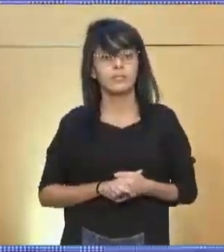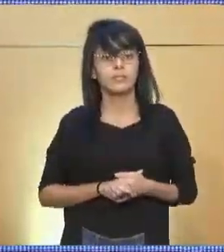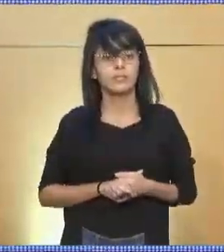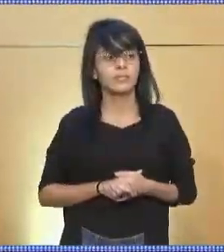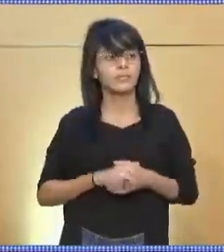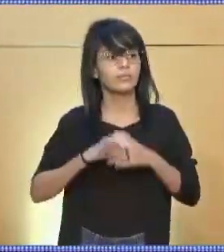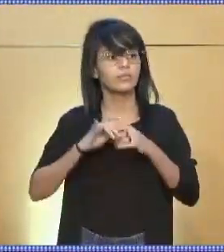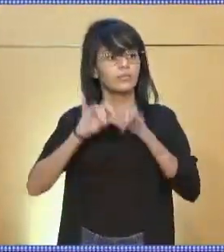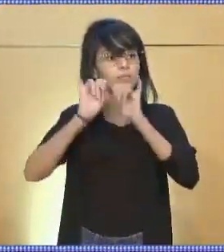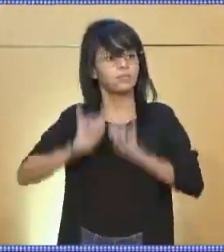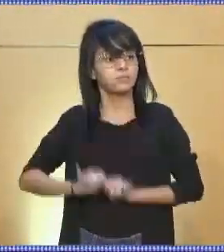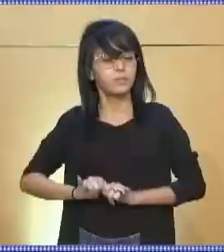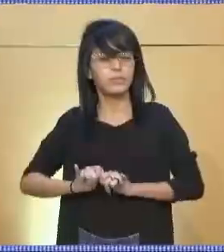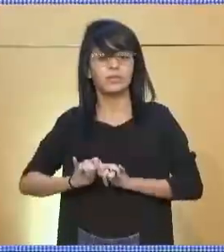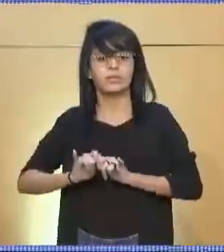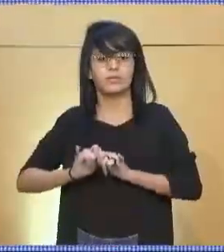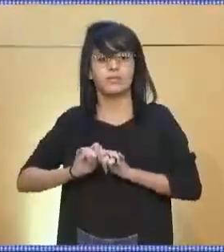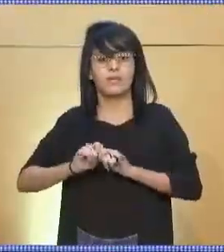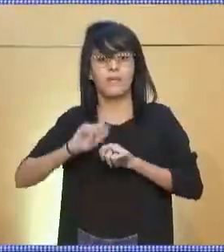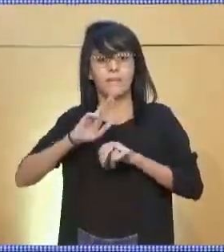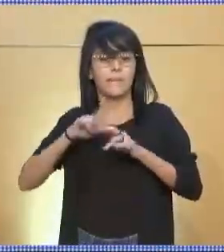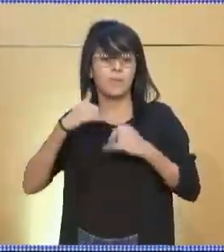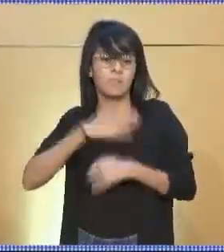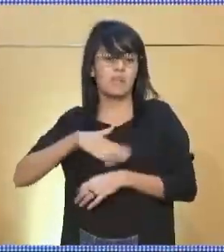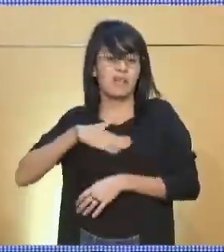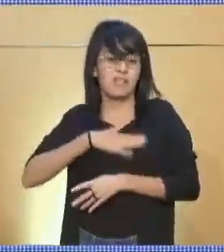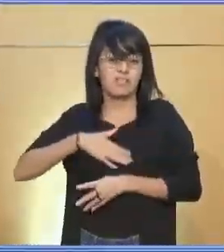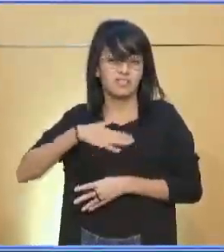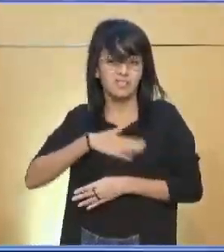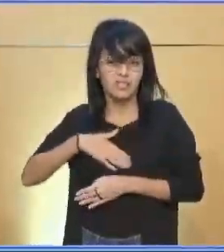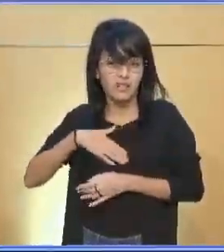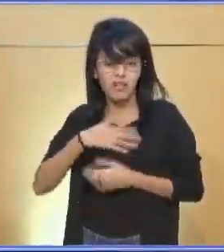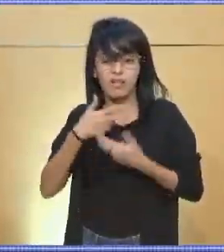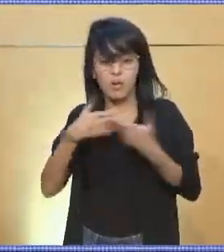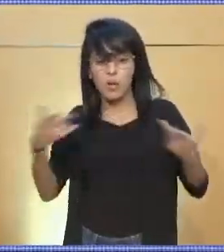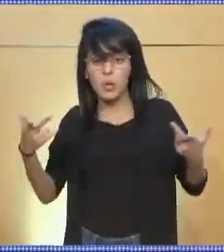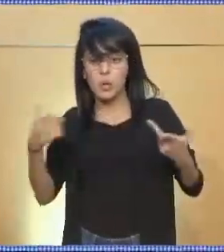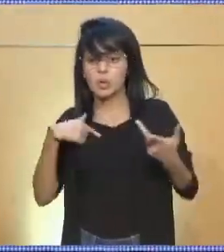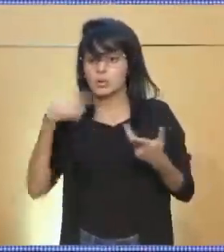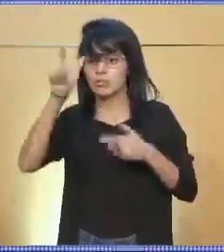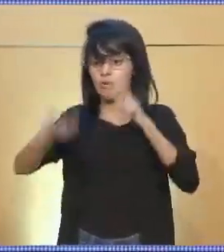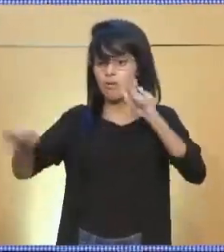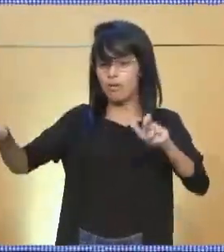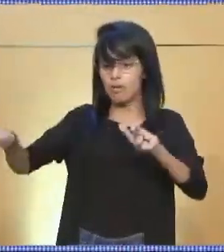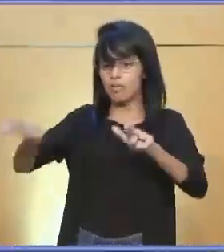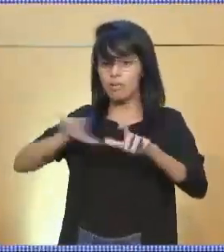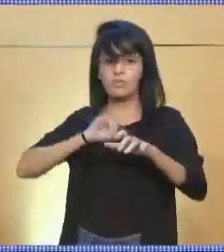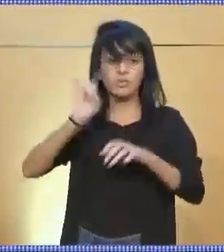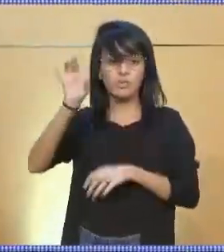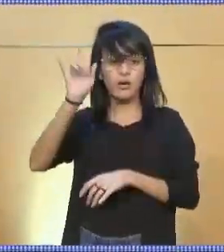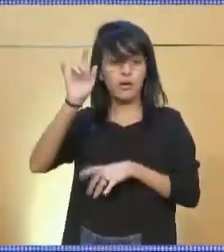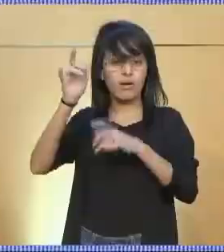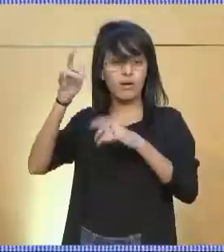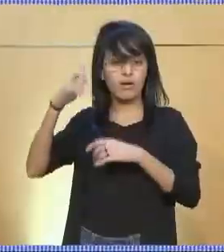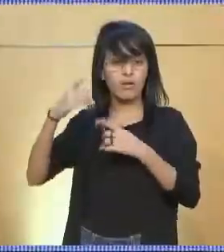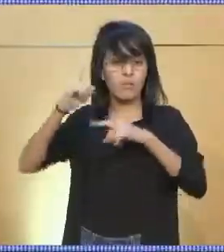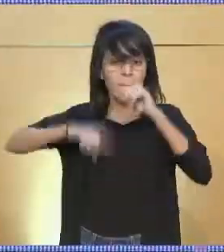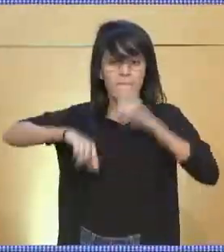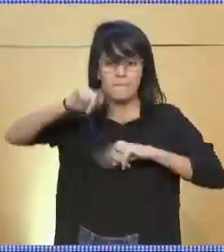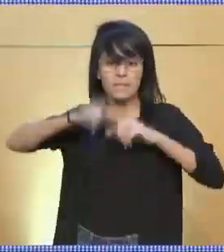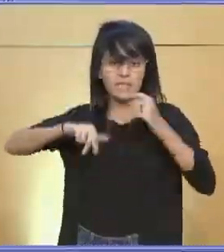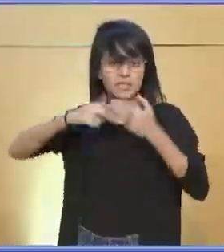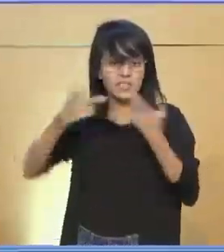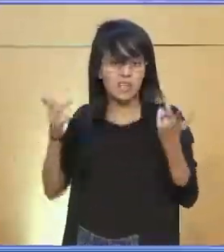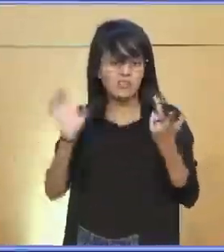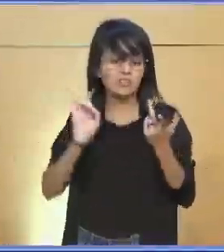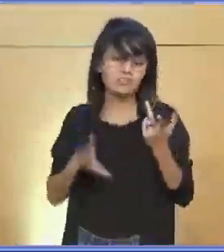com a depravação sexual, o prazer pelo prazer, ou a coisificação da outra pessoa, a outra é apenas um objeto para a satisfação sexual,